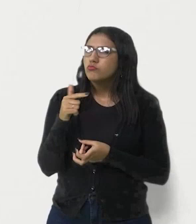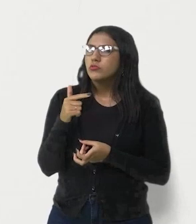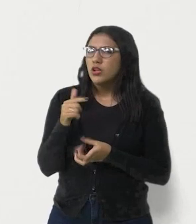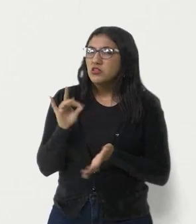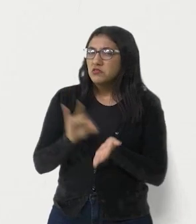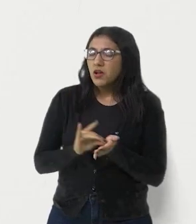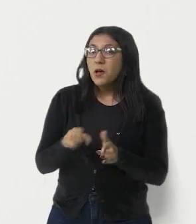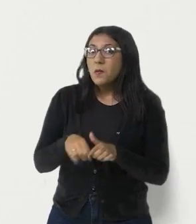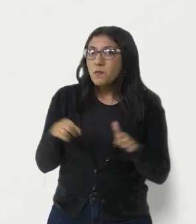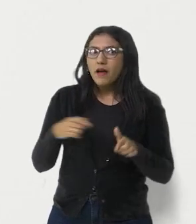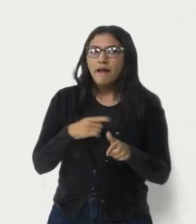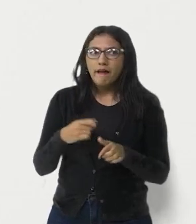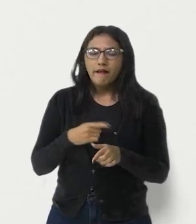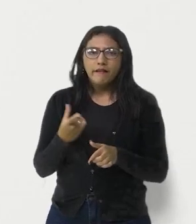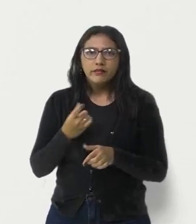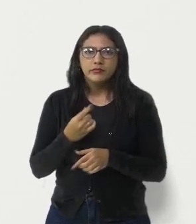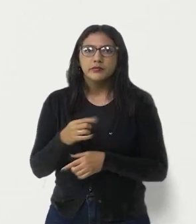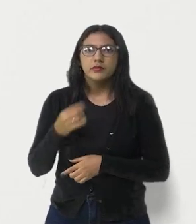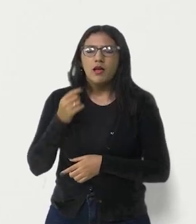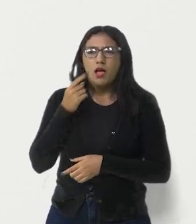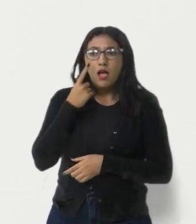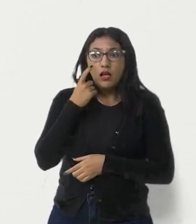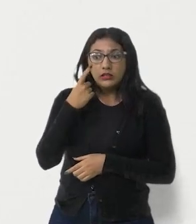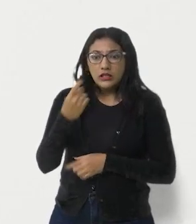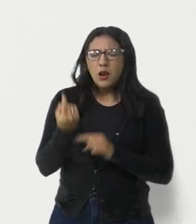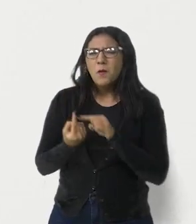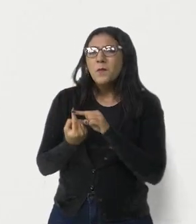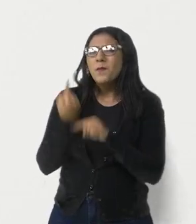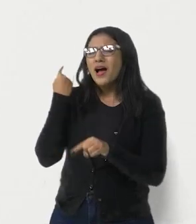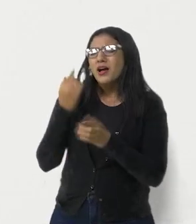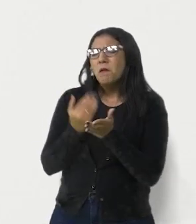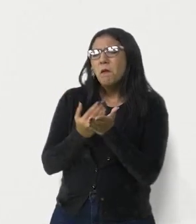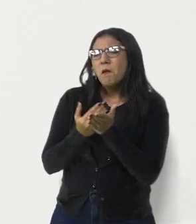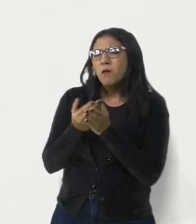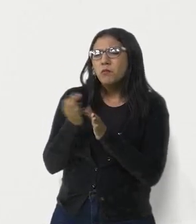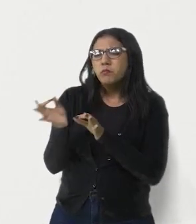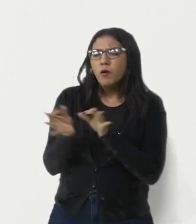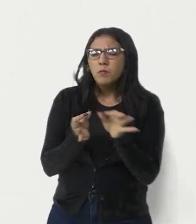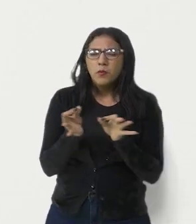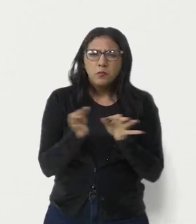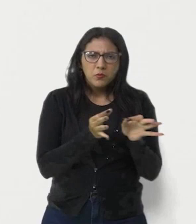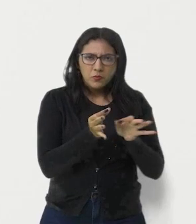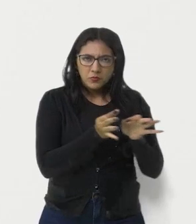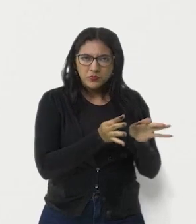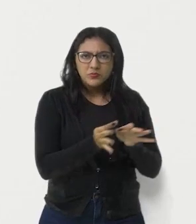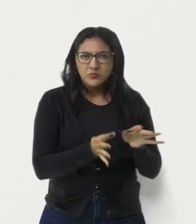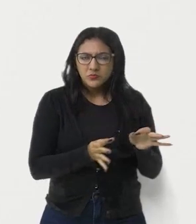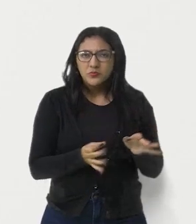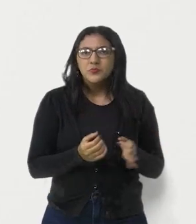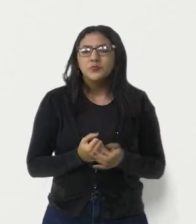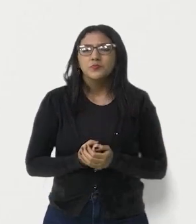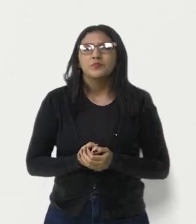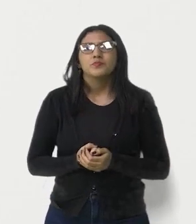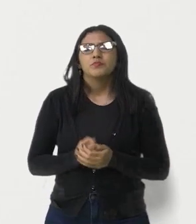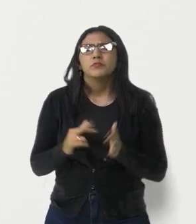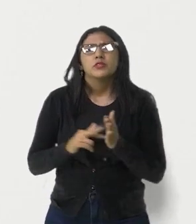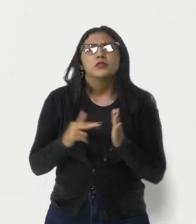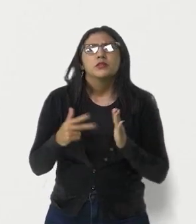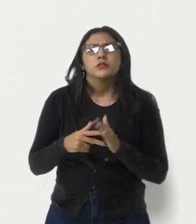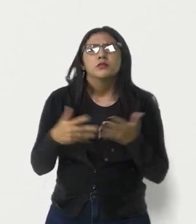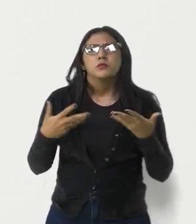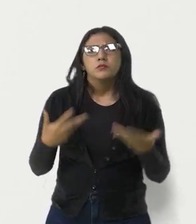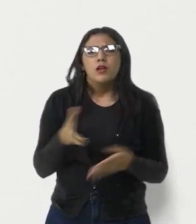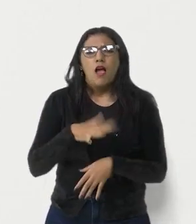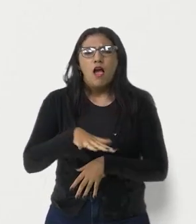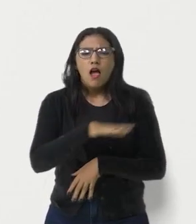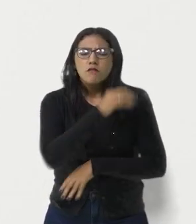profissões que fez com que o Brasil reconhecesse a necessidade da criação das reservas extrativistas, ou seja,